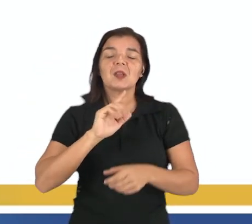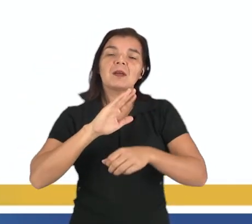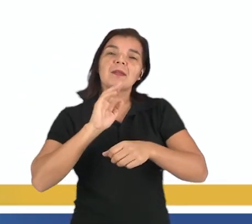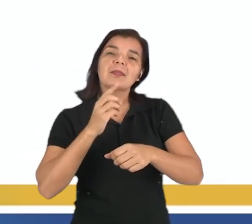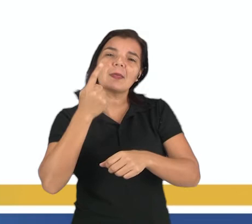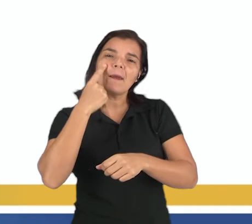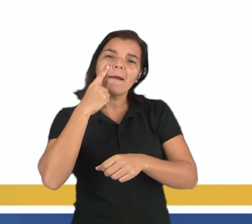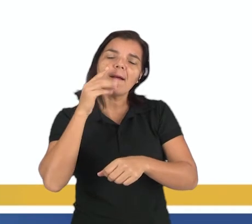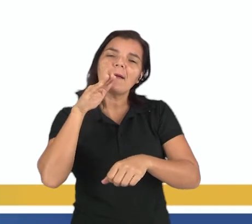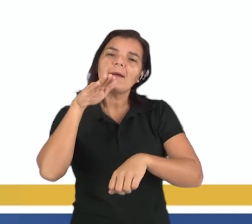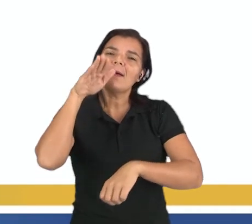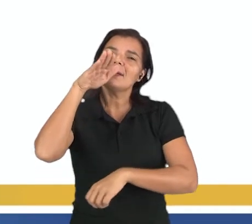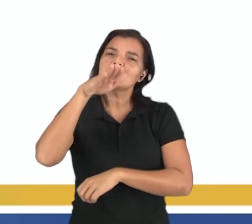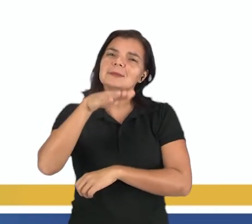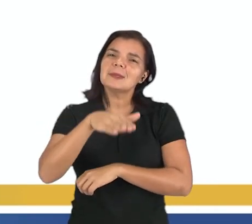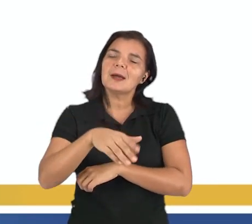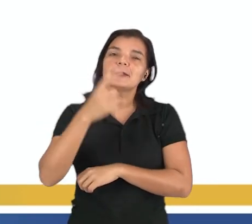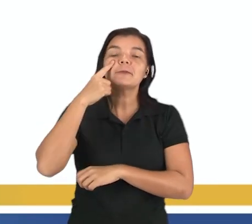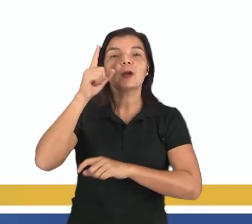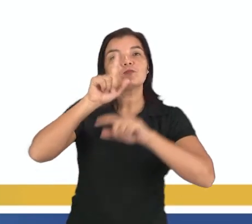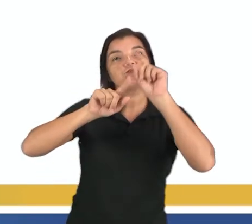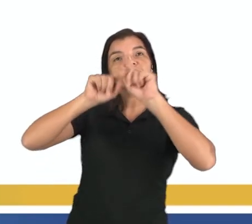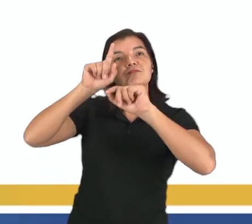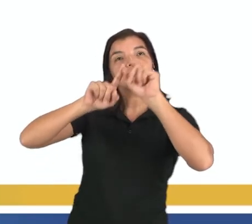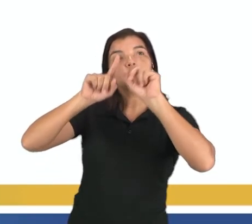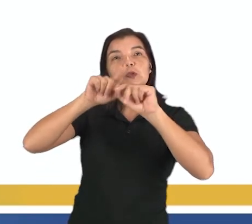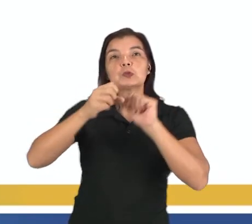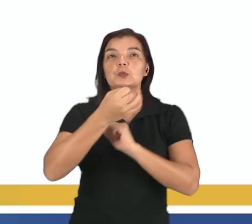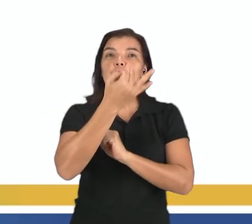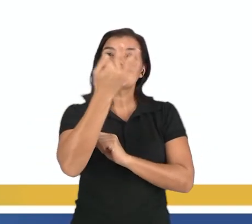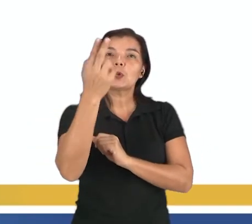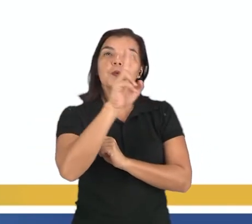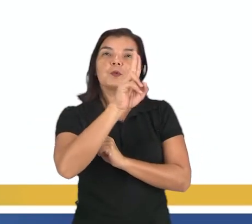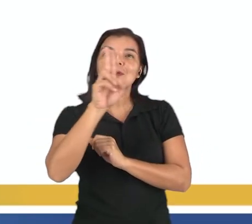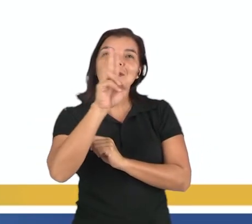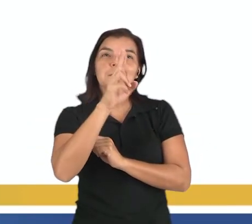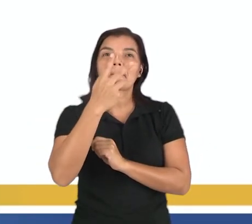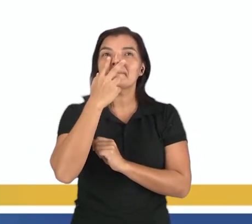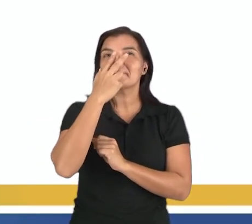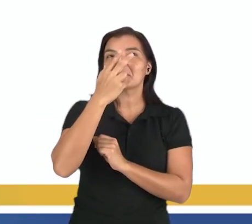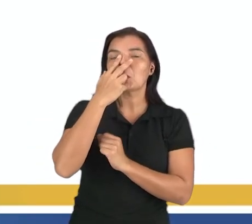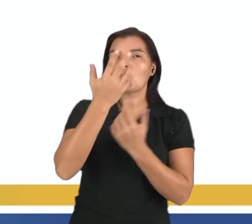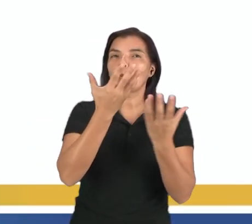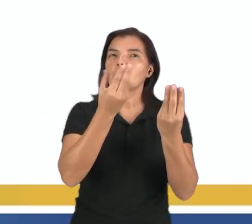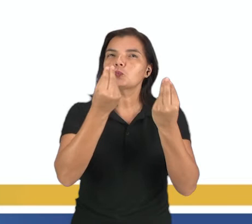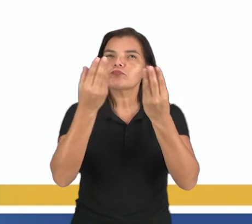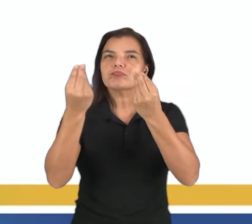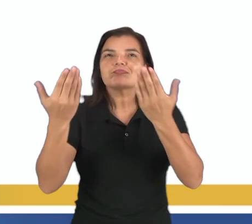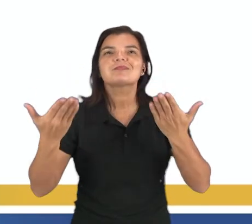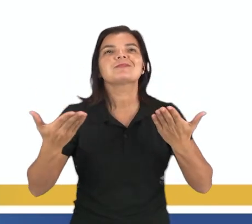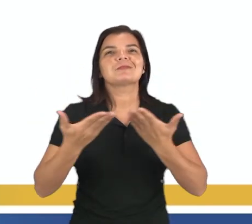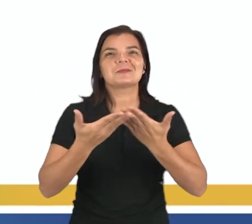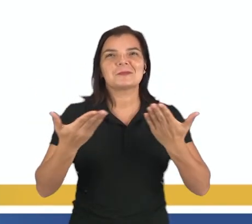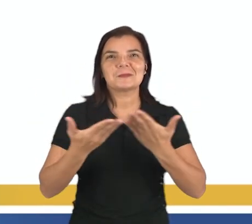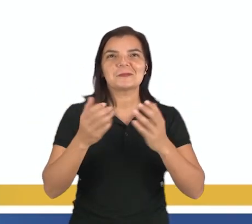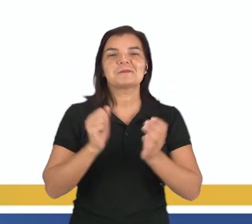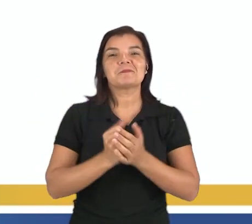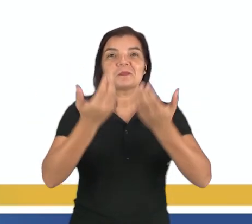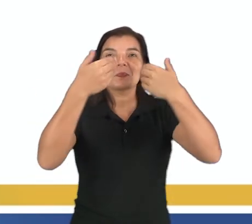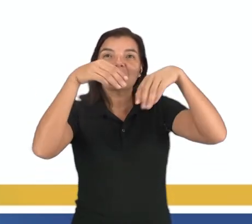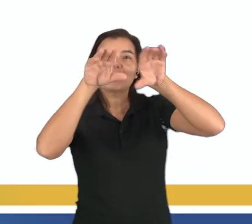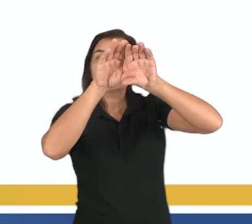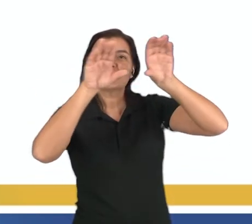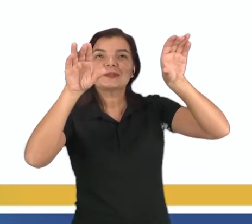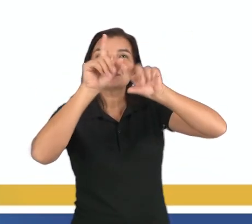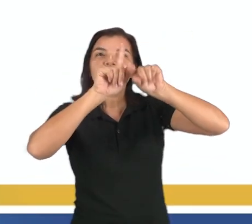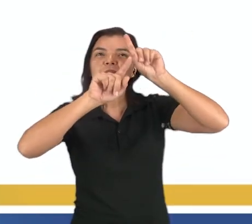tarde observando as estrelas, contando-as, nomeando-as, e elas me pareciam mais numerosas que hoje,